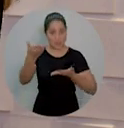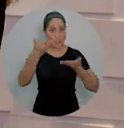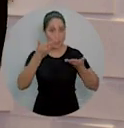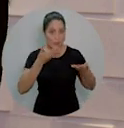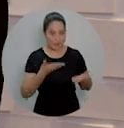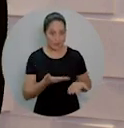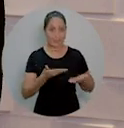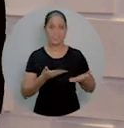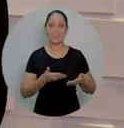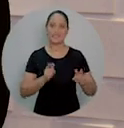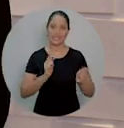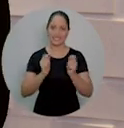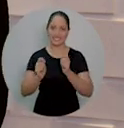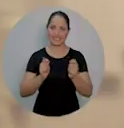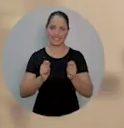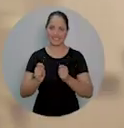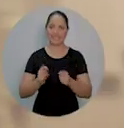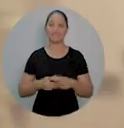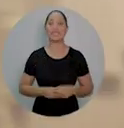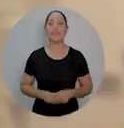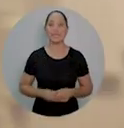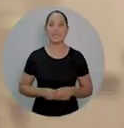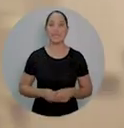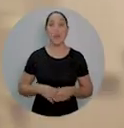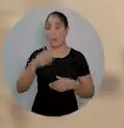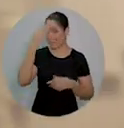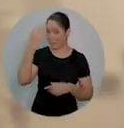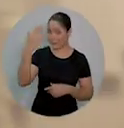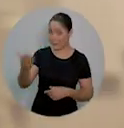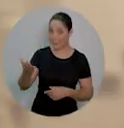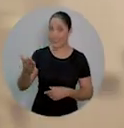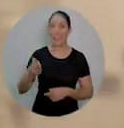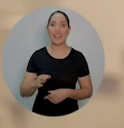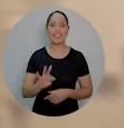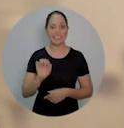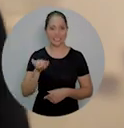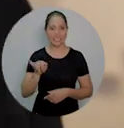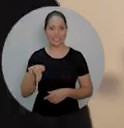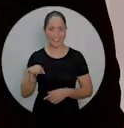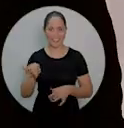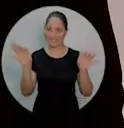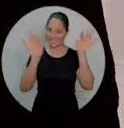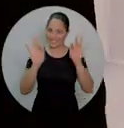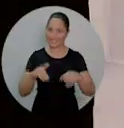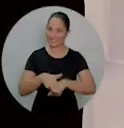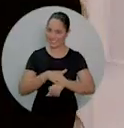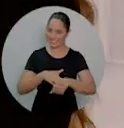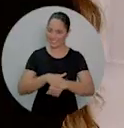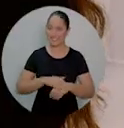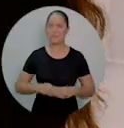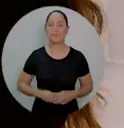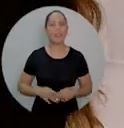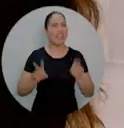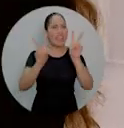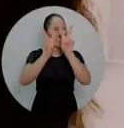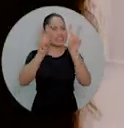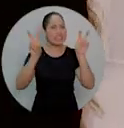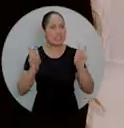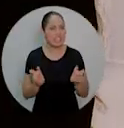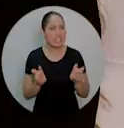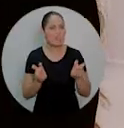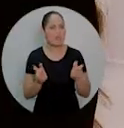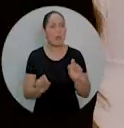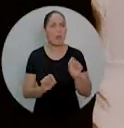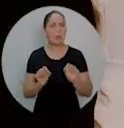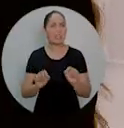muito bem-vindo ao nosso programa. Muito obrigado, Tainara. Estou feliz de falar com vocês. Doutor, para a gente começar esse tema,